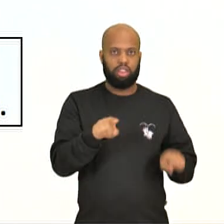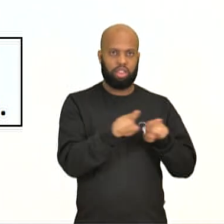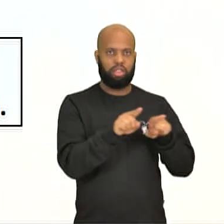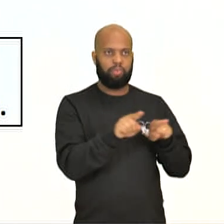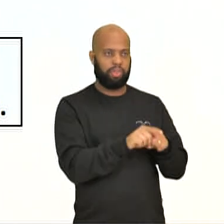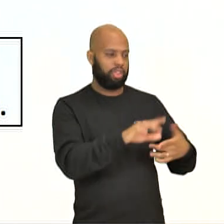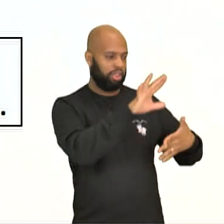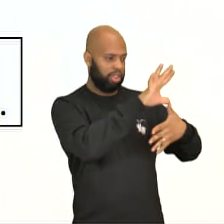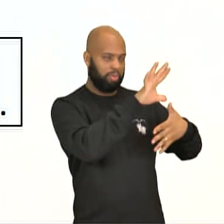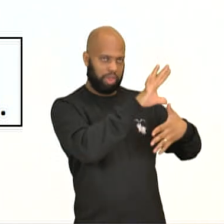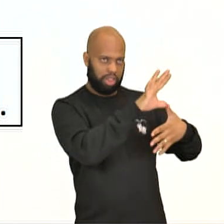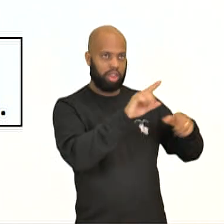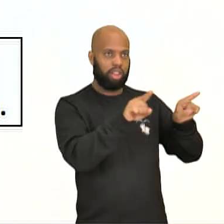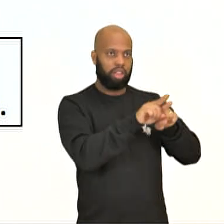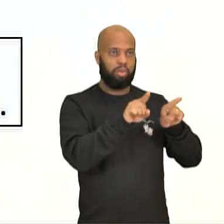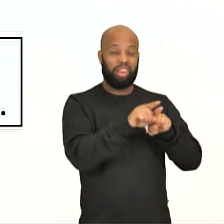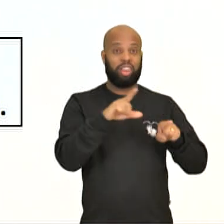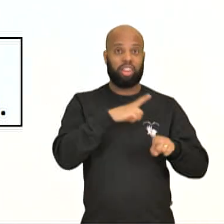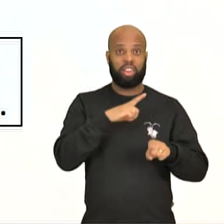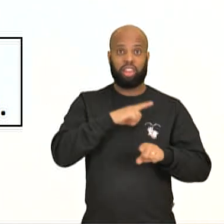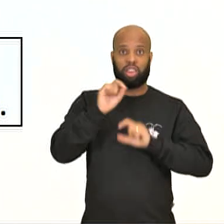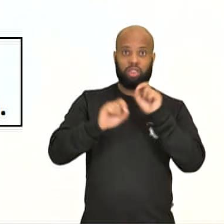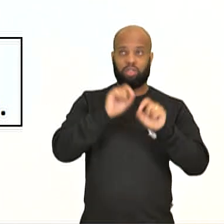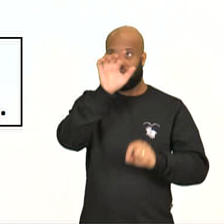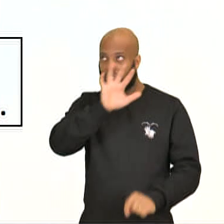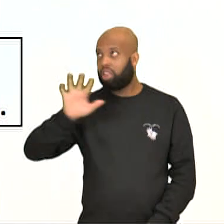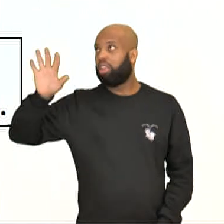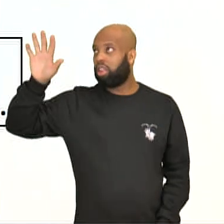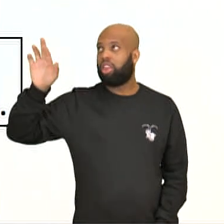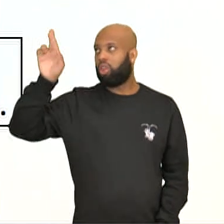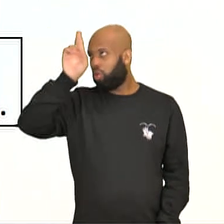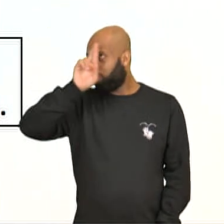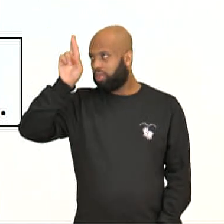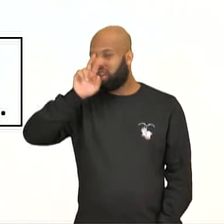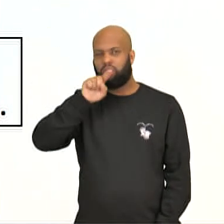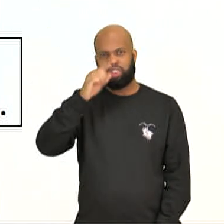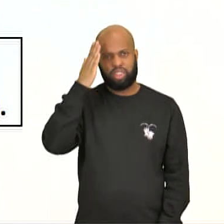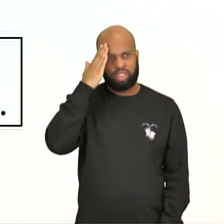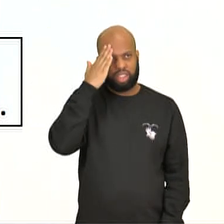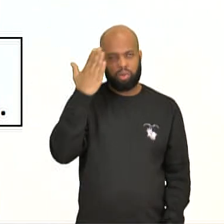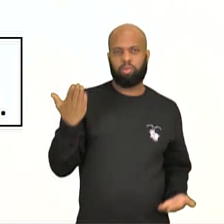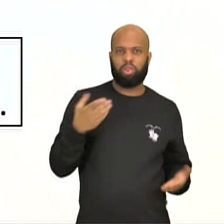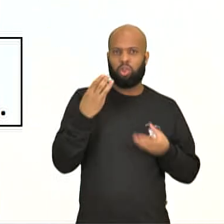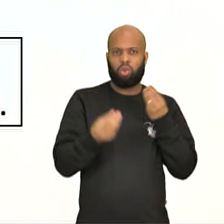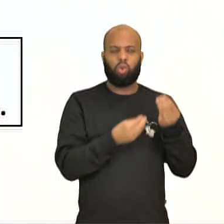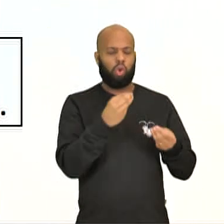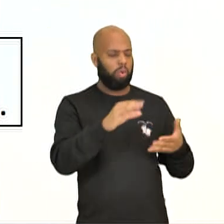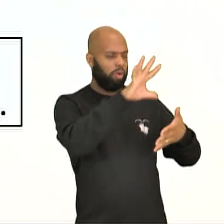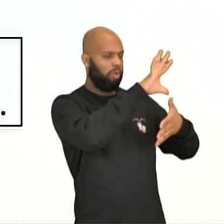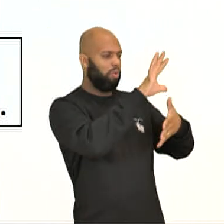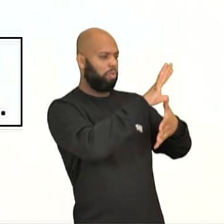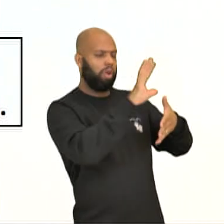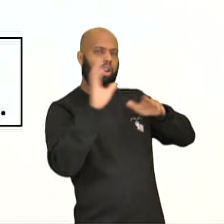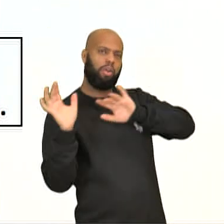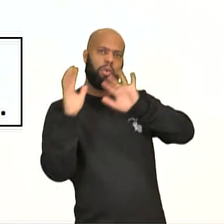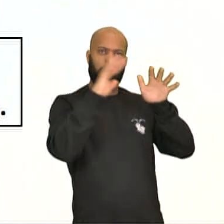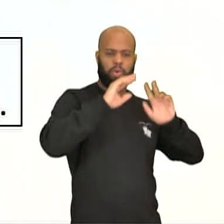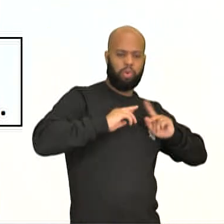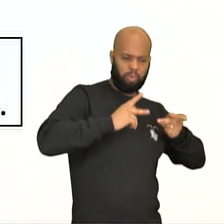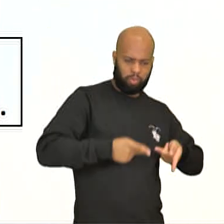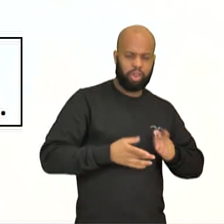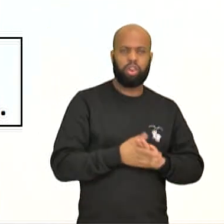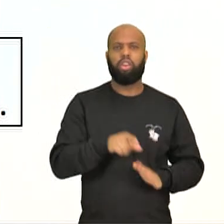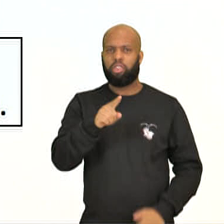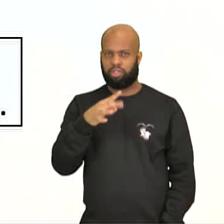Rússia. Você saberia dizer como os seres humanos vieram parar na América? Você conhece as diferenças das 3 teorias